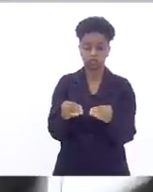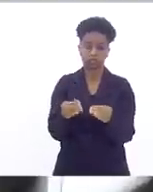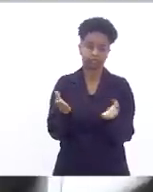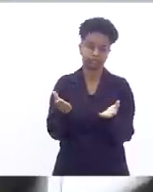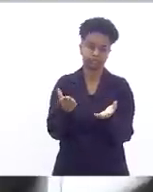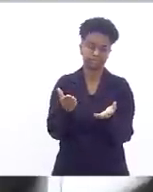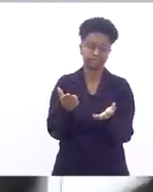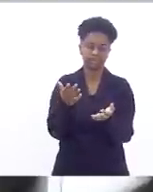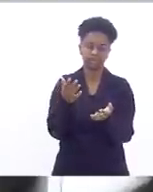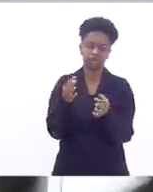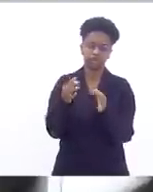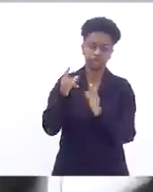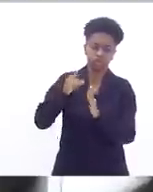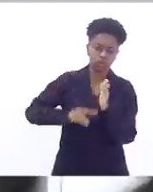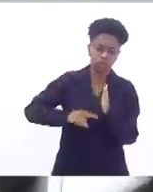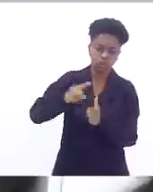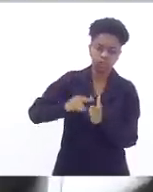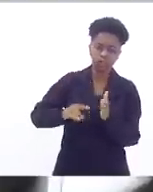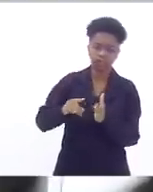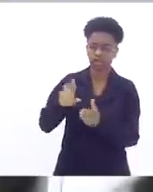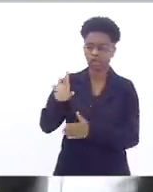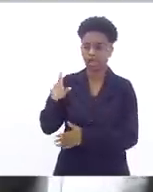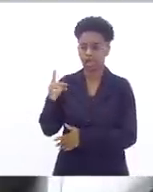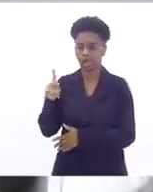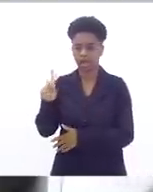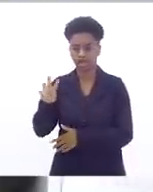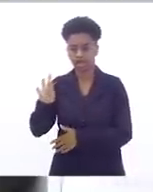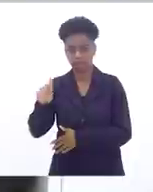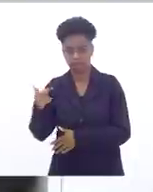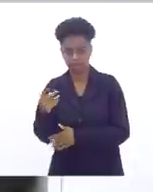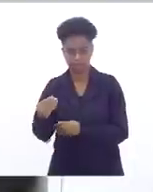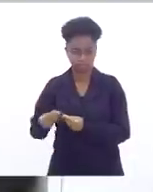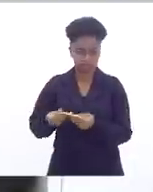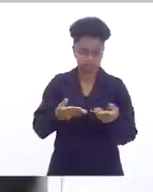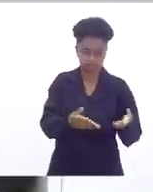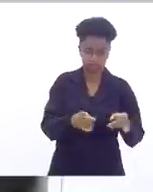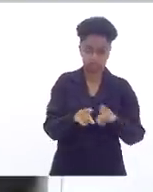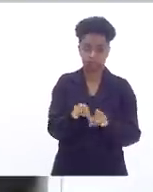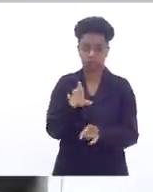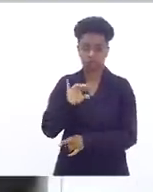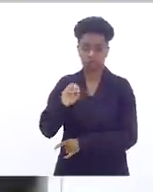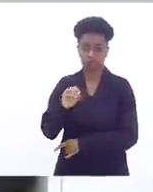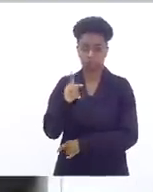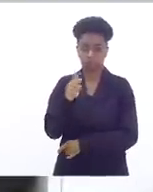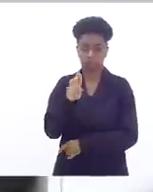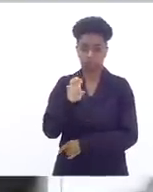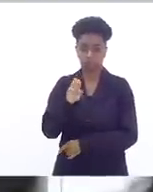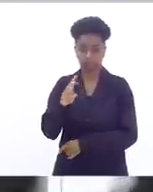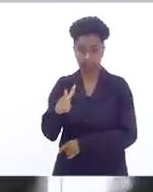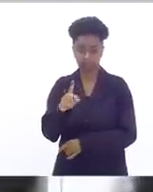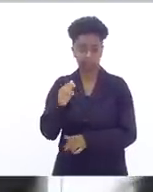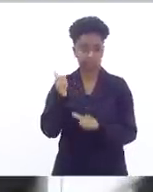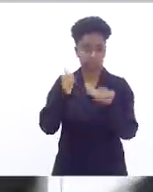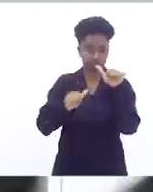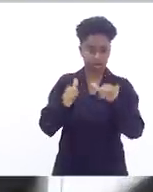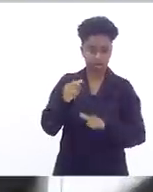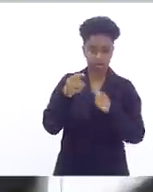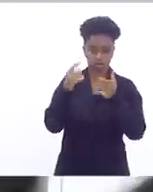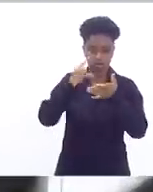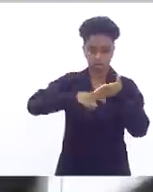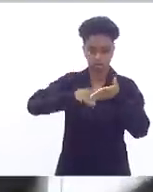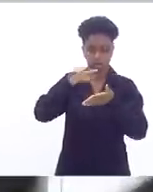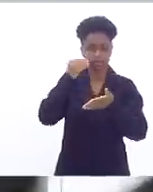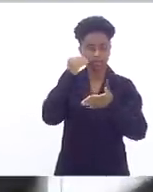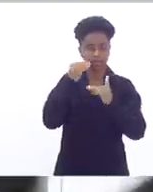eles são os documentos são encaminhados pelo RH dos órgãos e o rio previdência ele é audita essa documentação para que chegue